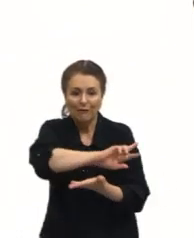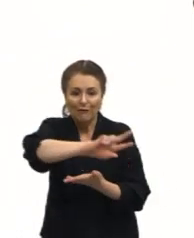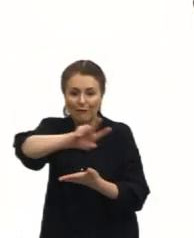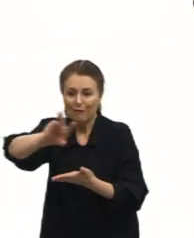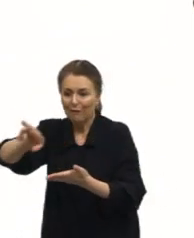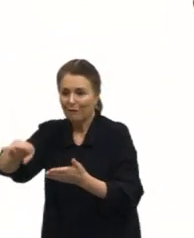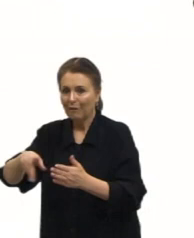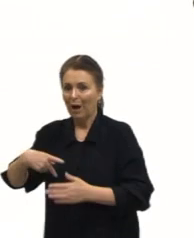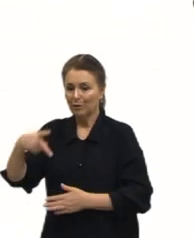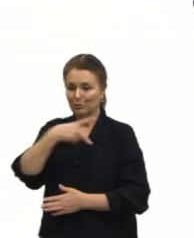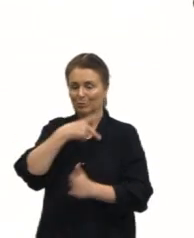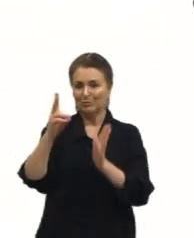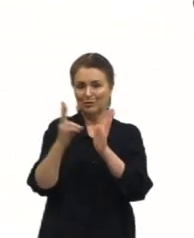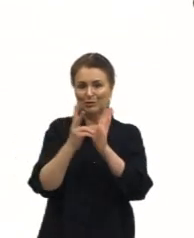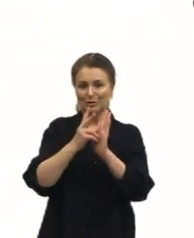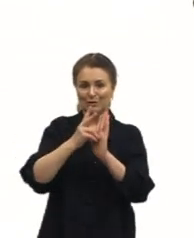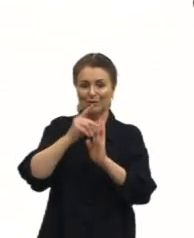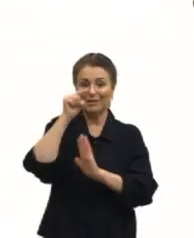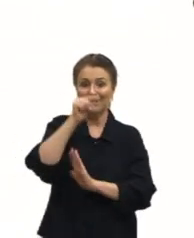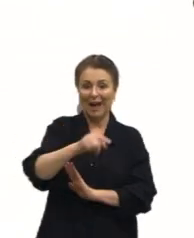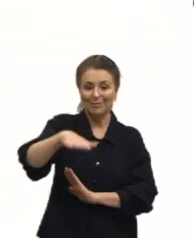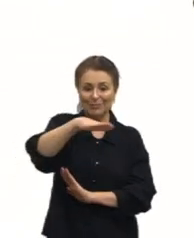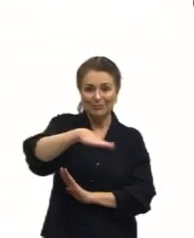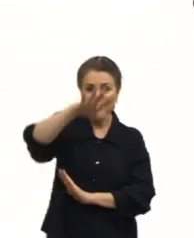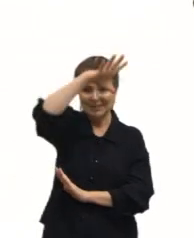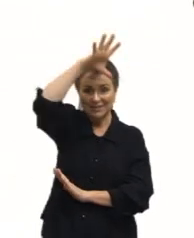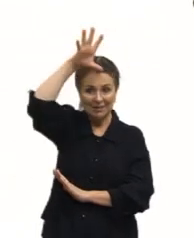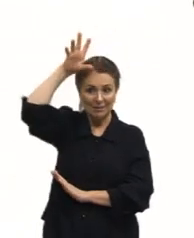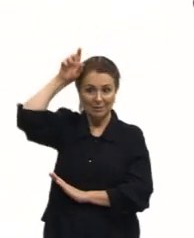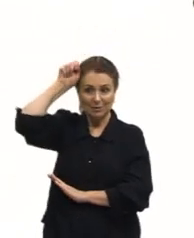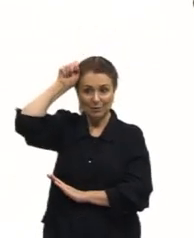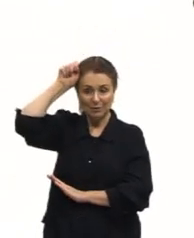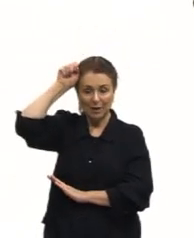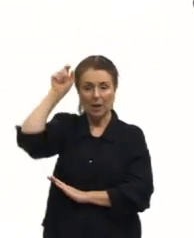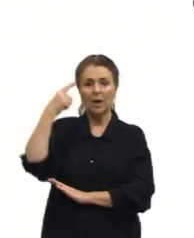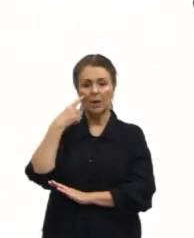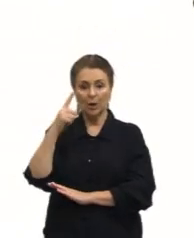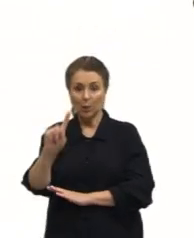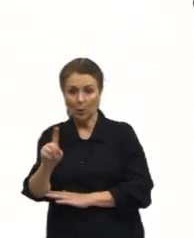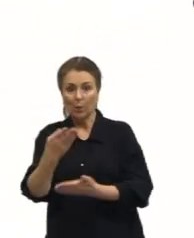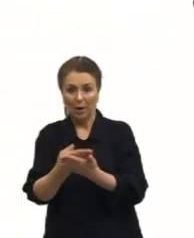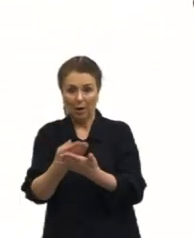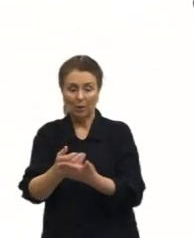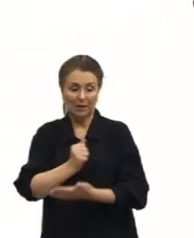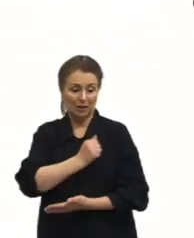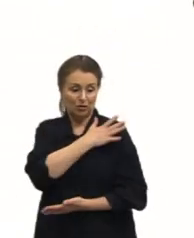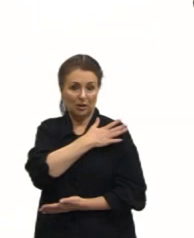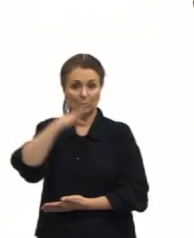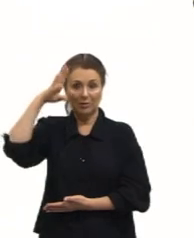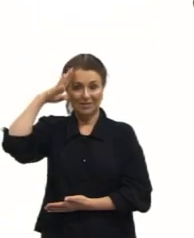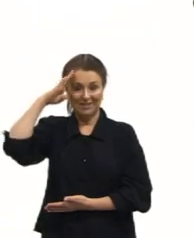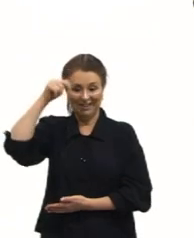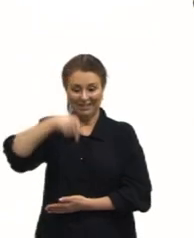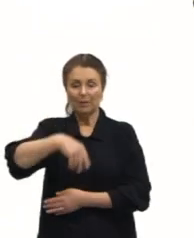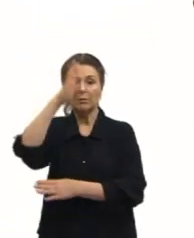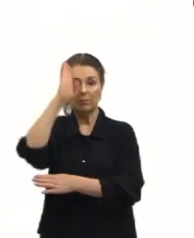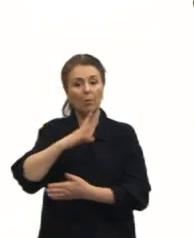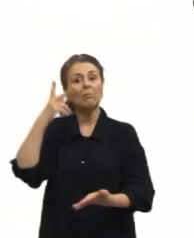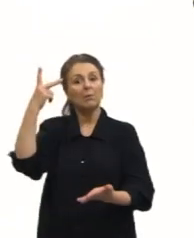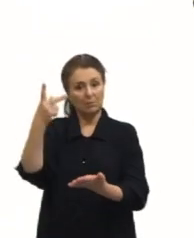é a mesma lógica Então quem assistiu essa aula de ditadura militar Muito provavelmente acertou essa questão